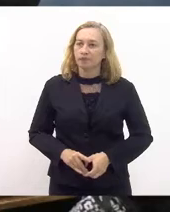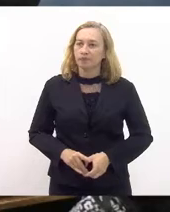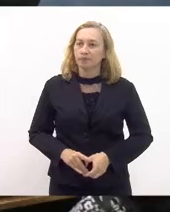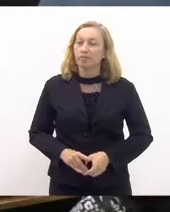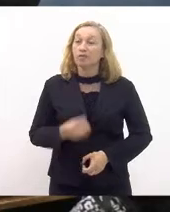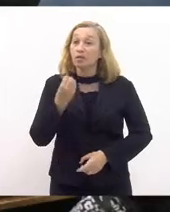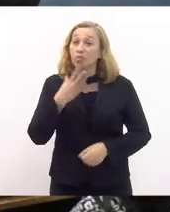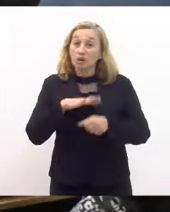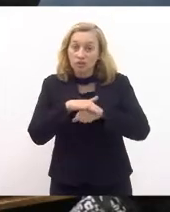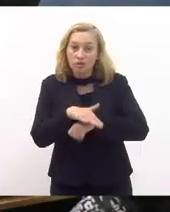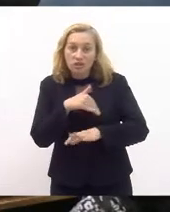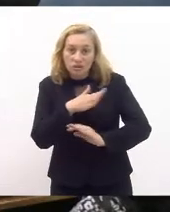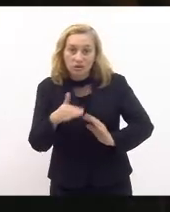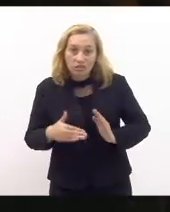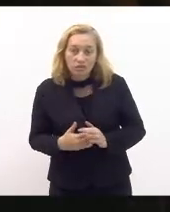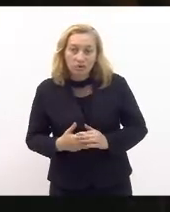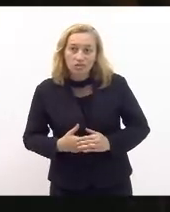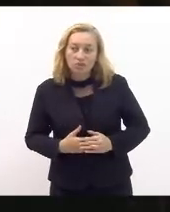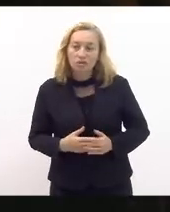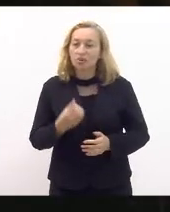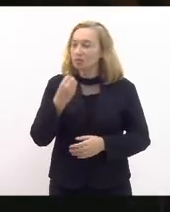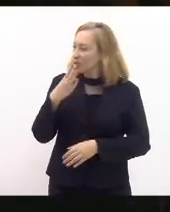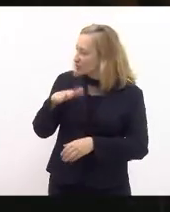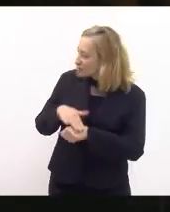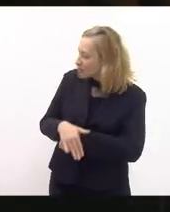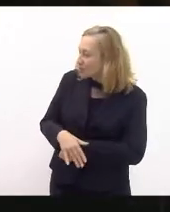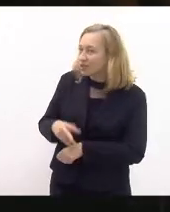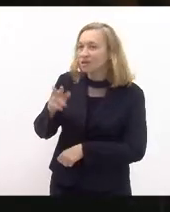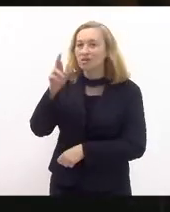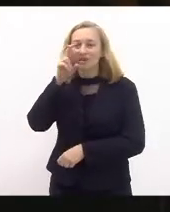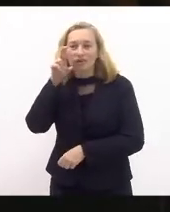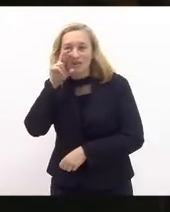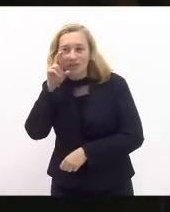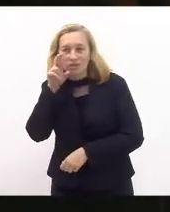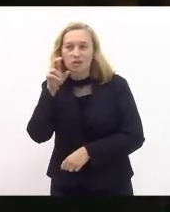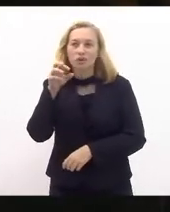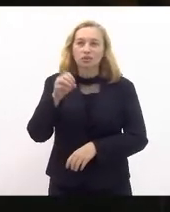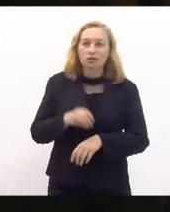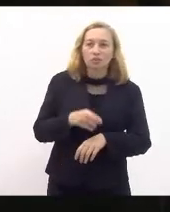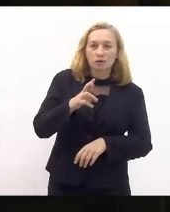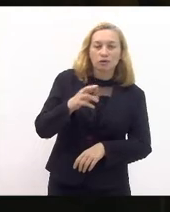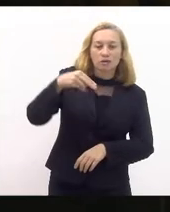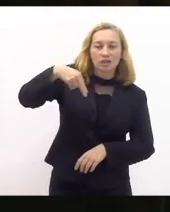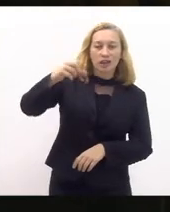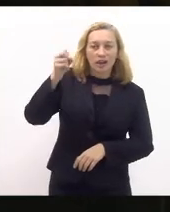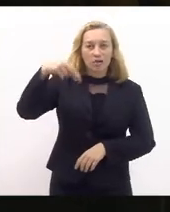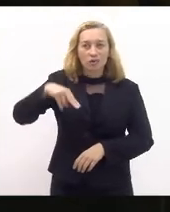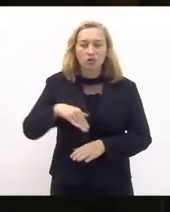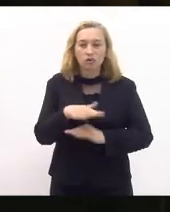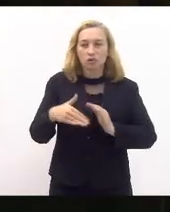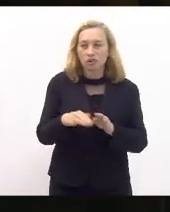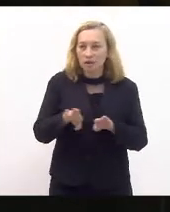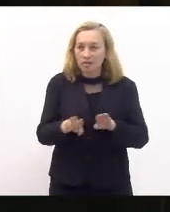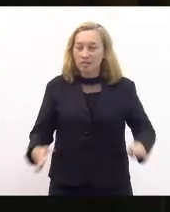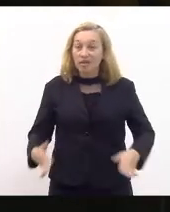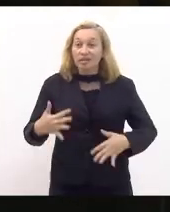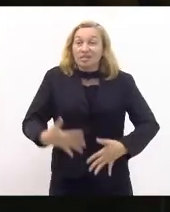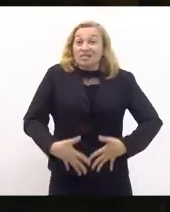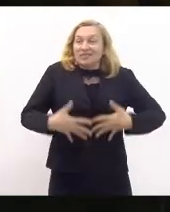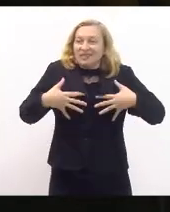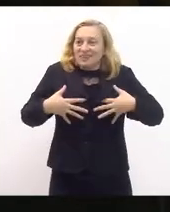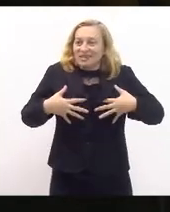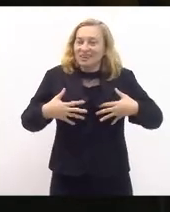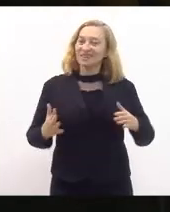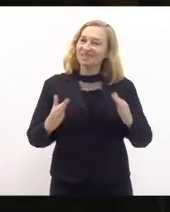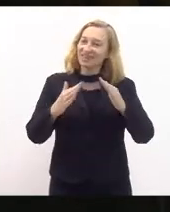Boa noite a todos, boa noite Rosenberg, boa noite doutor Nelson, todos da mesa. Para mim é um prazer muito grande estar nessa Casa